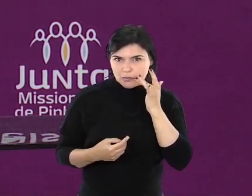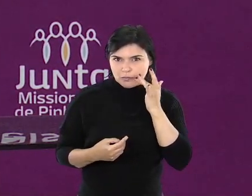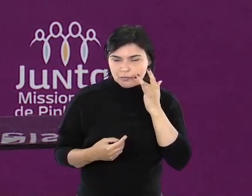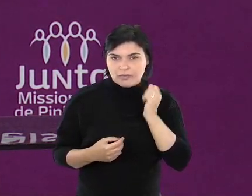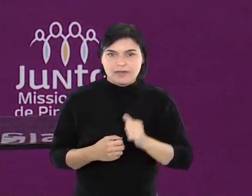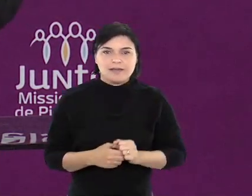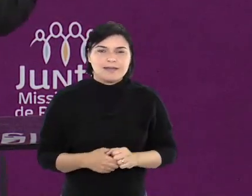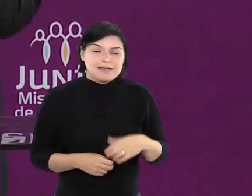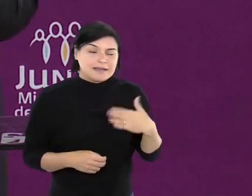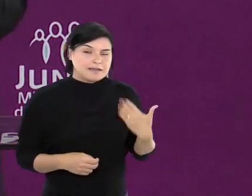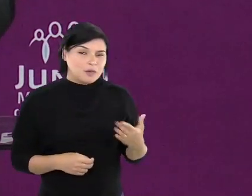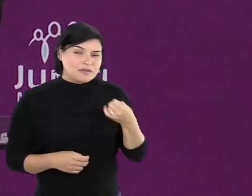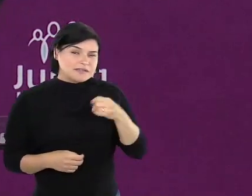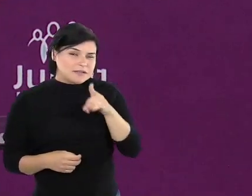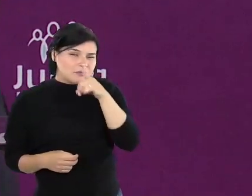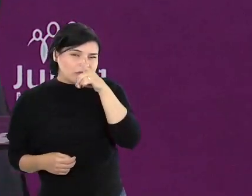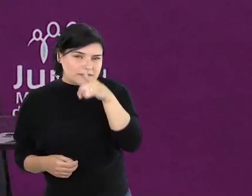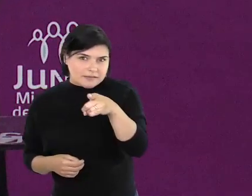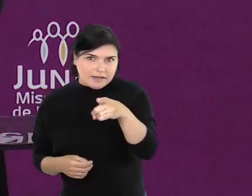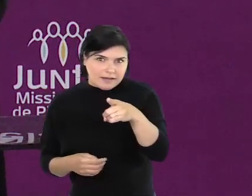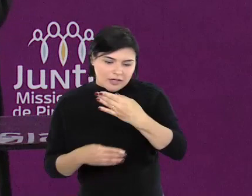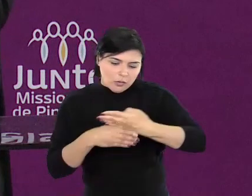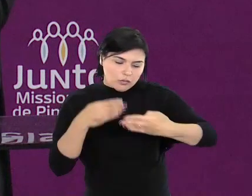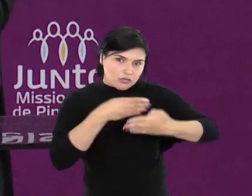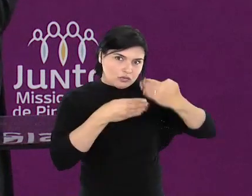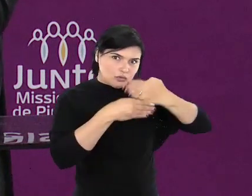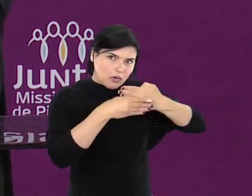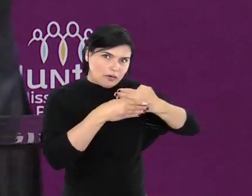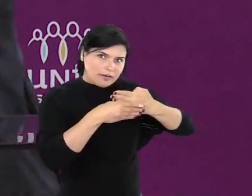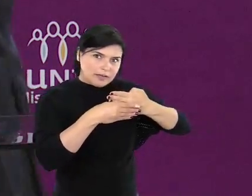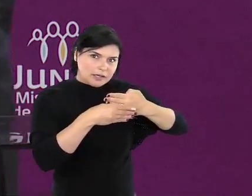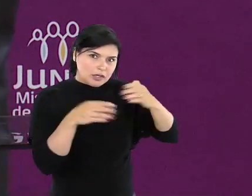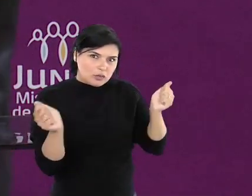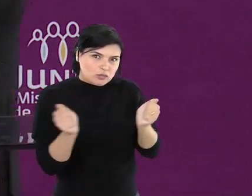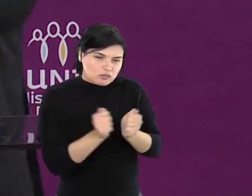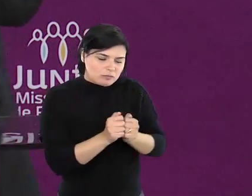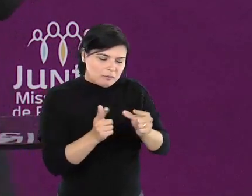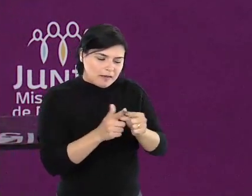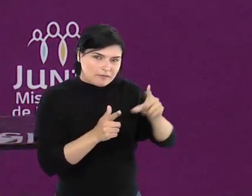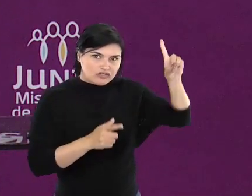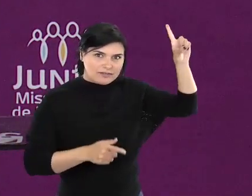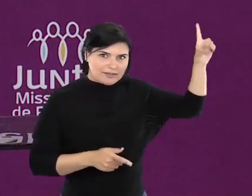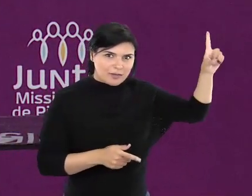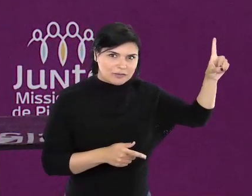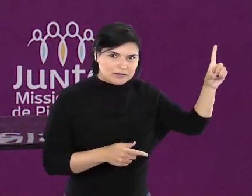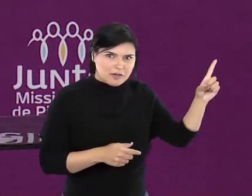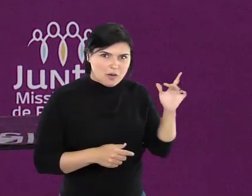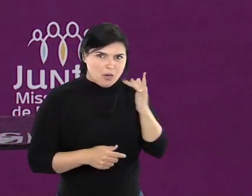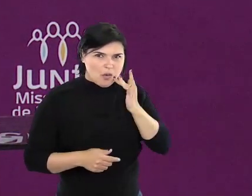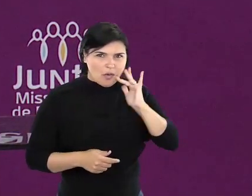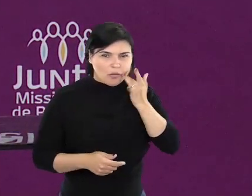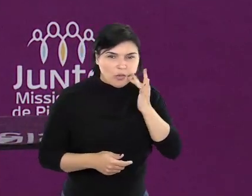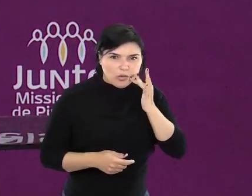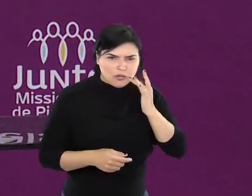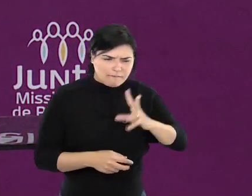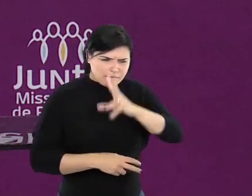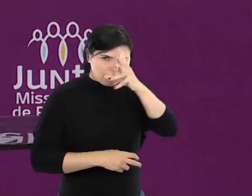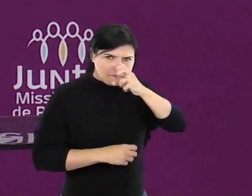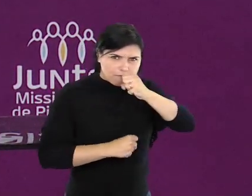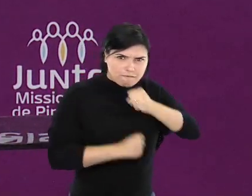fica sobre o fundamento da palavra é a palavra que edifica é a palavra que vai dar